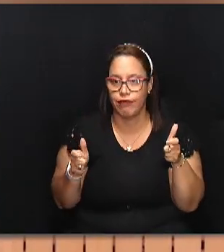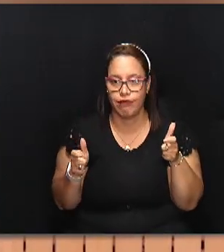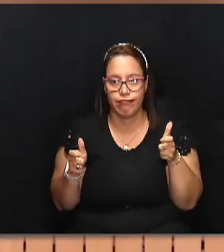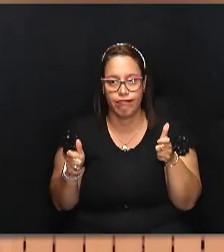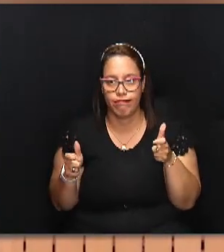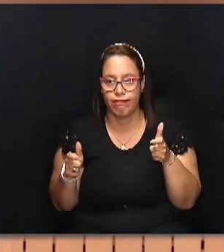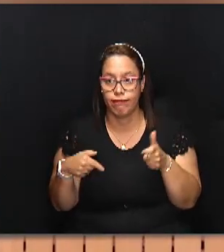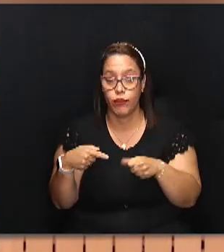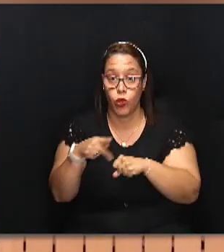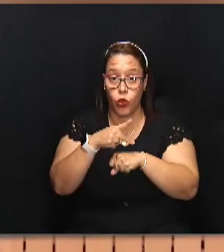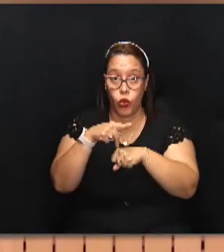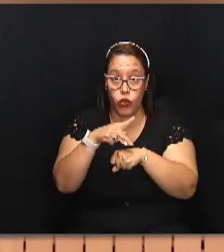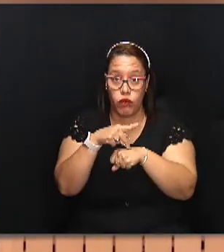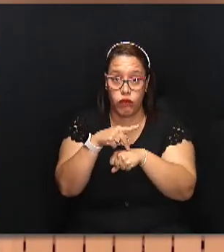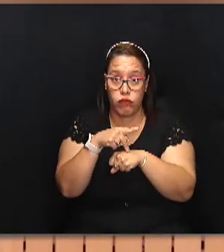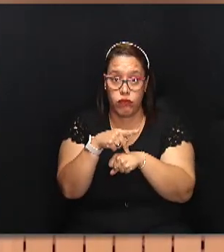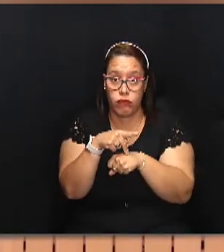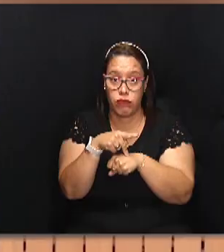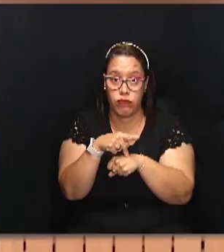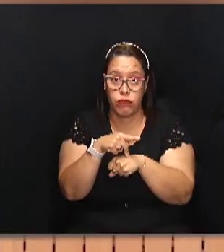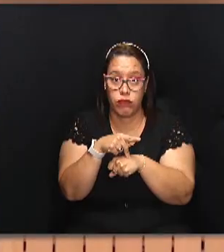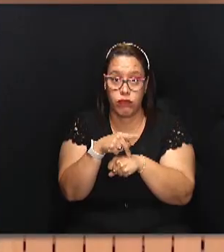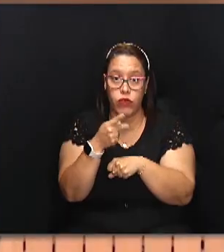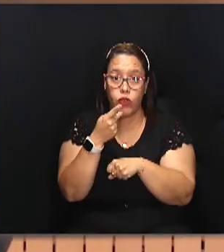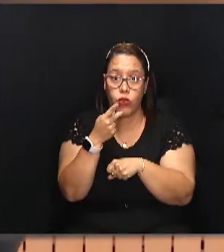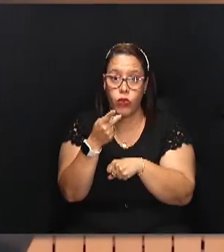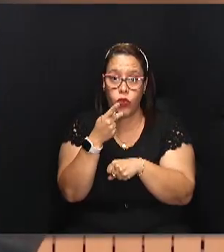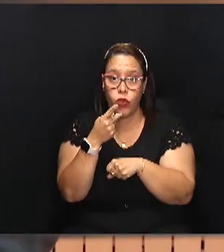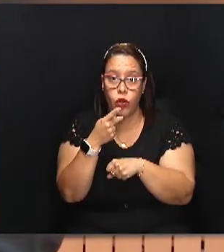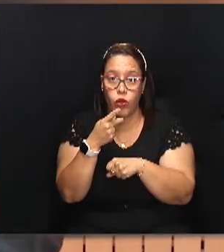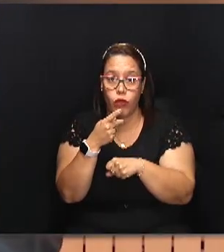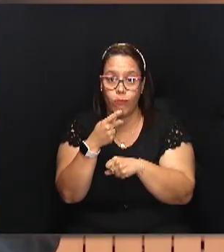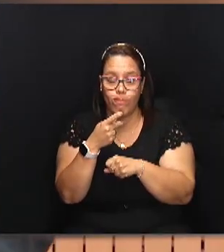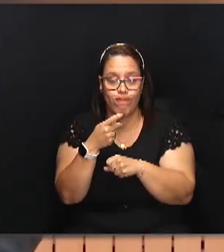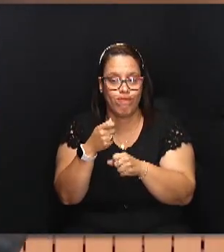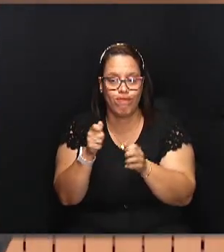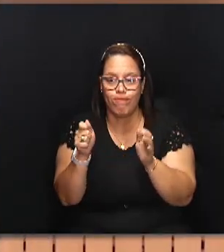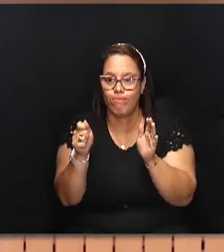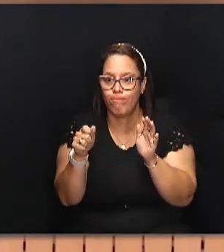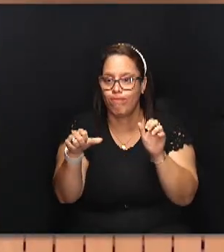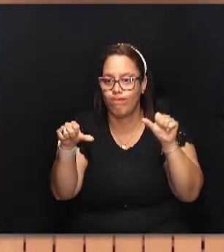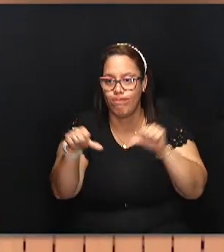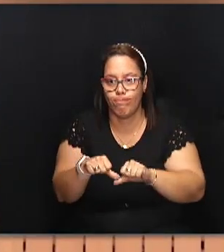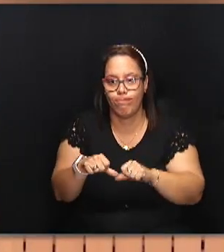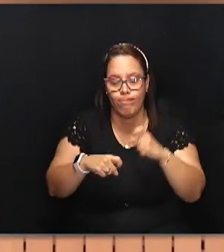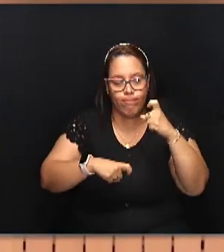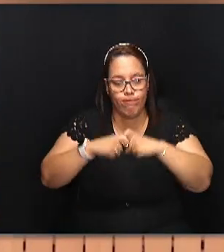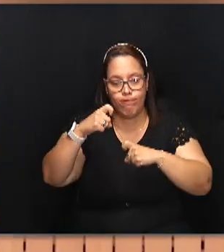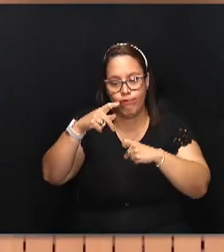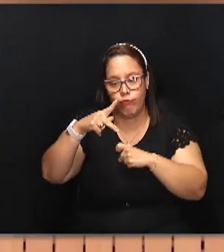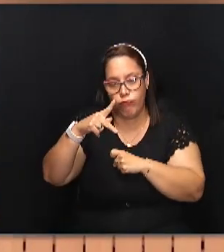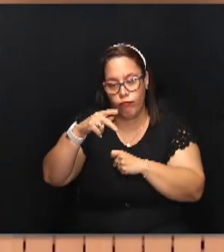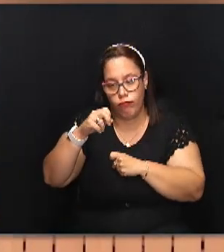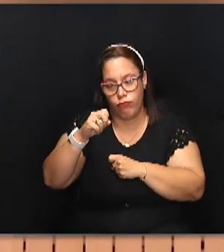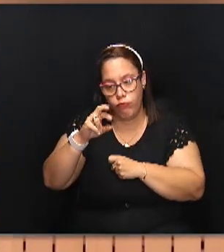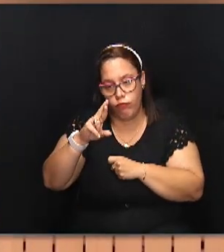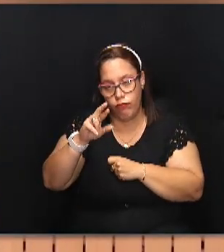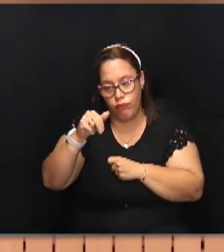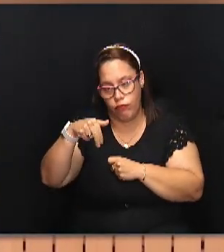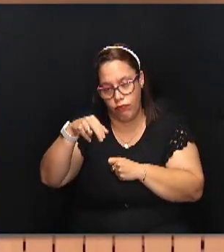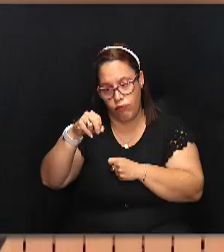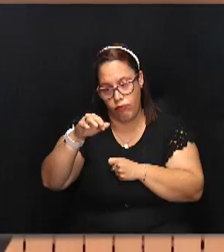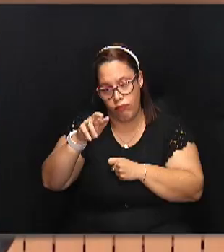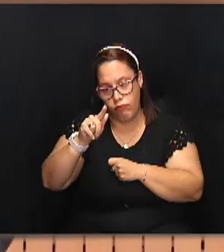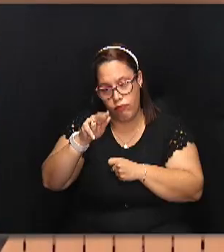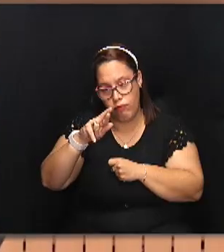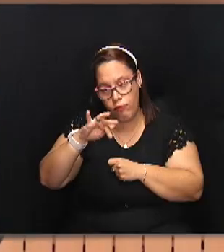grande no nosso país, que eu considero a droga do milênio, que é a pornografia. Pornografia que